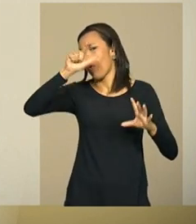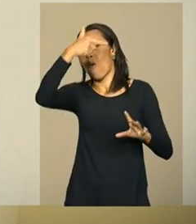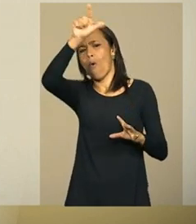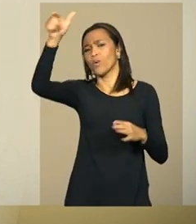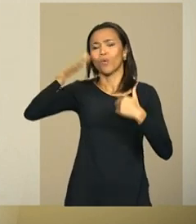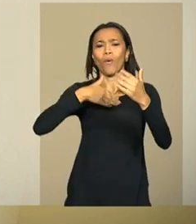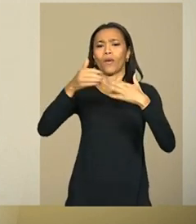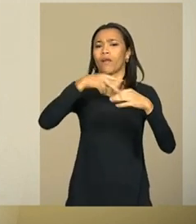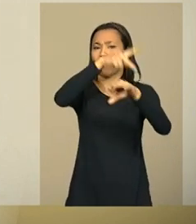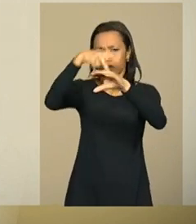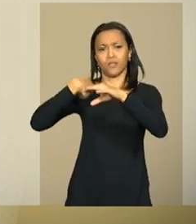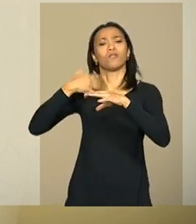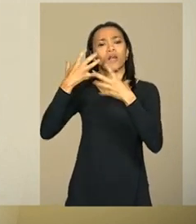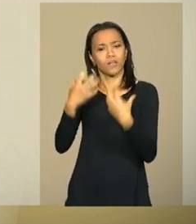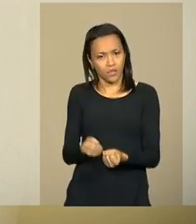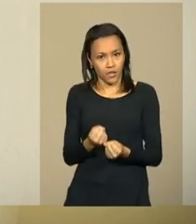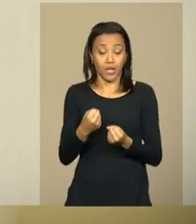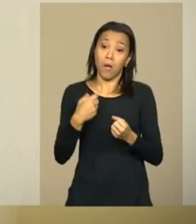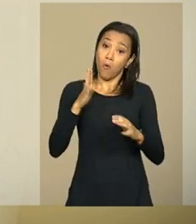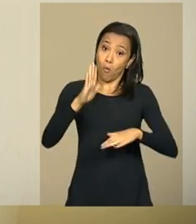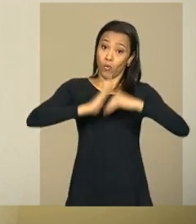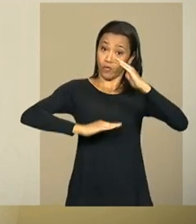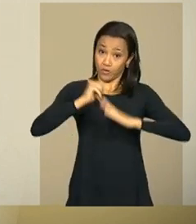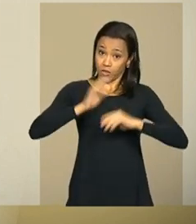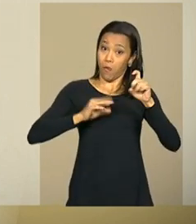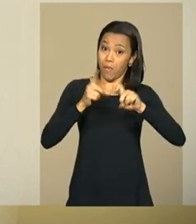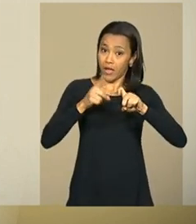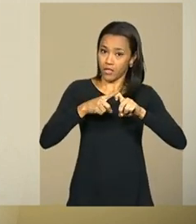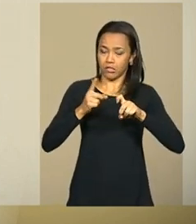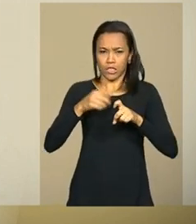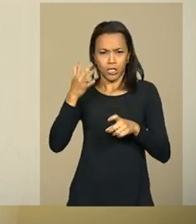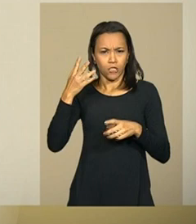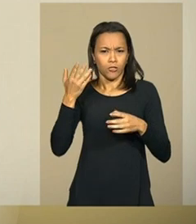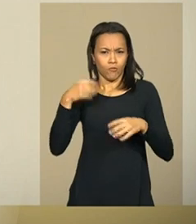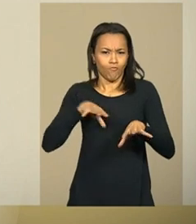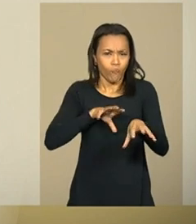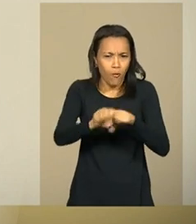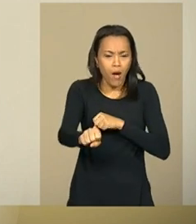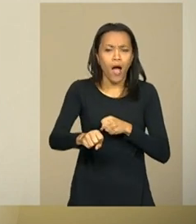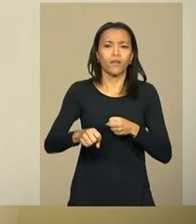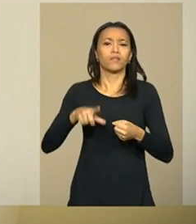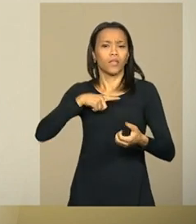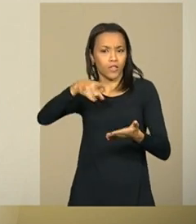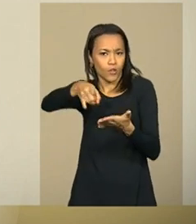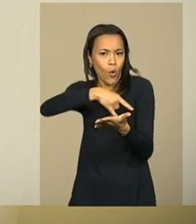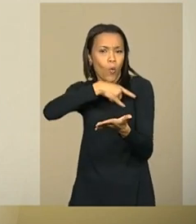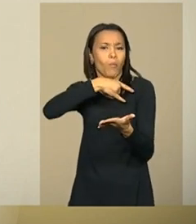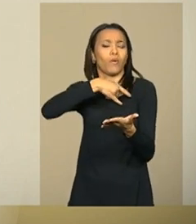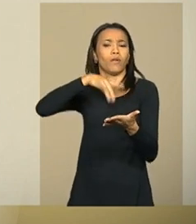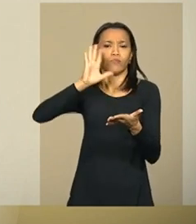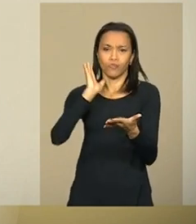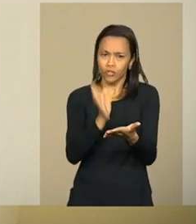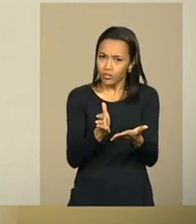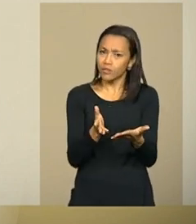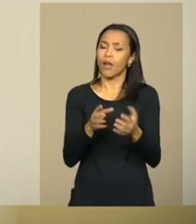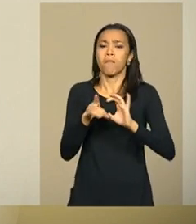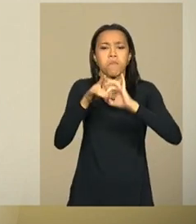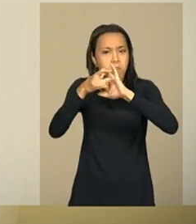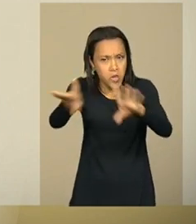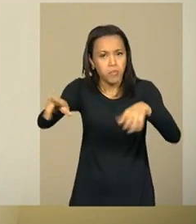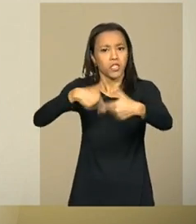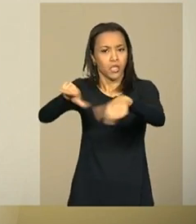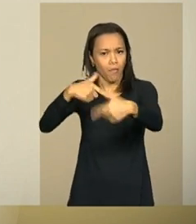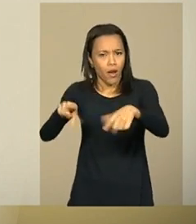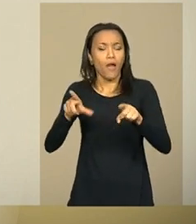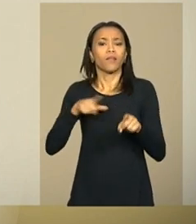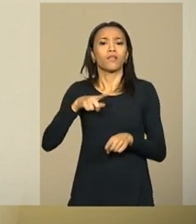qualquer país desde que o profissional seja capacitado com registro para atuar nos países onde se formaram com experiência